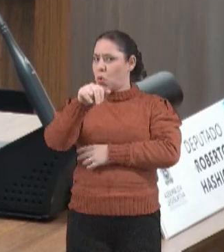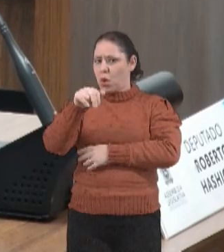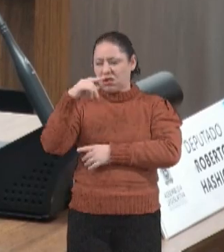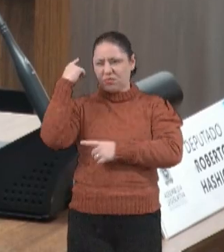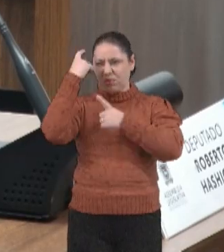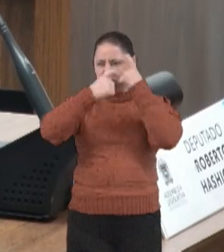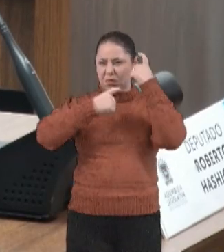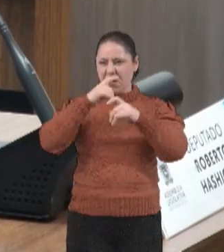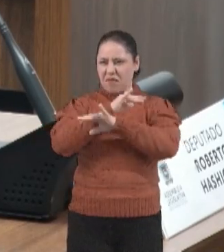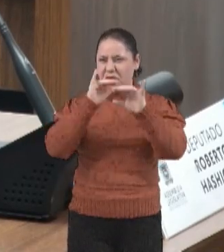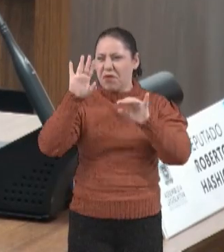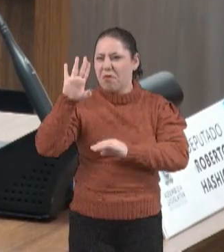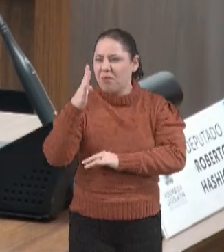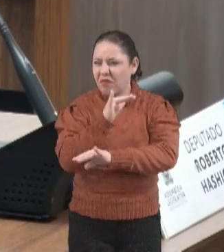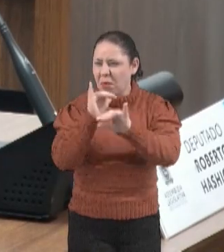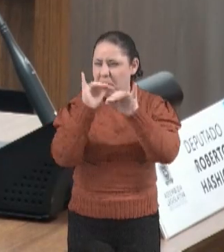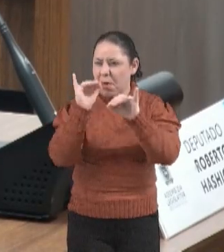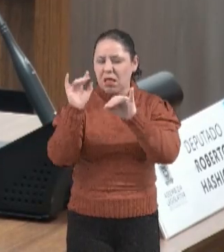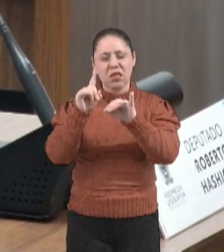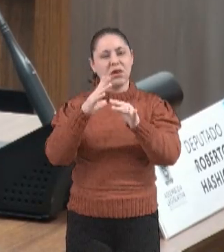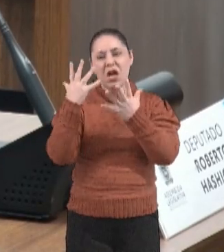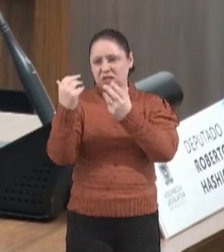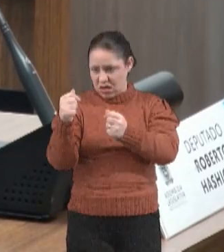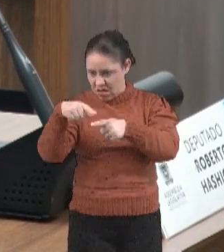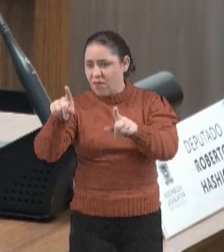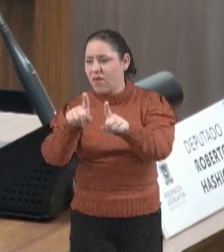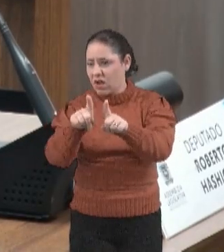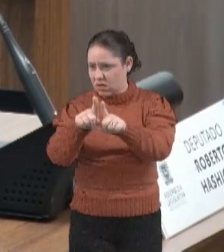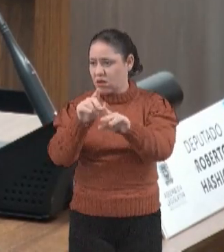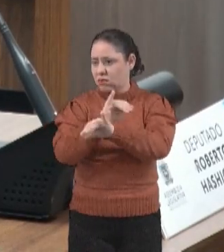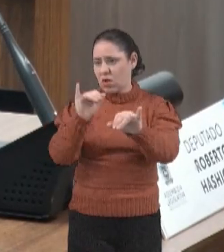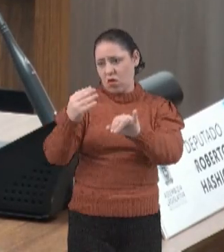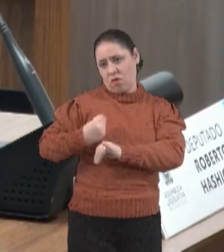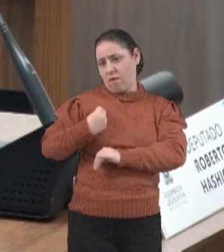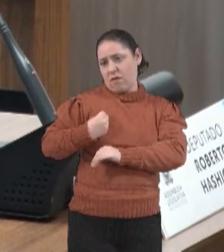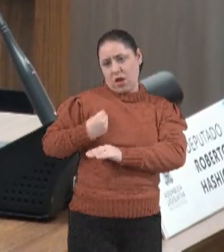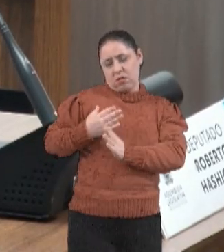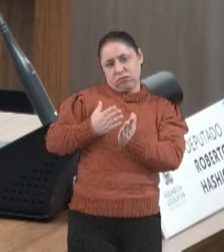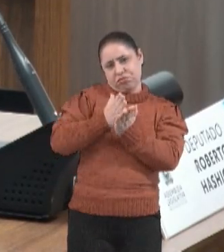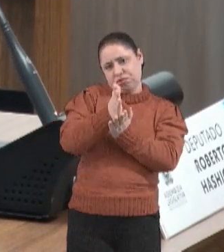preocupou em fazer fake news. Se alguns admitem que faça fake news, que meça a sua vida pela régua que ele tem.